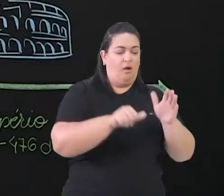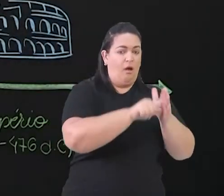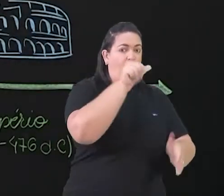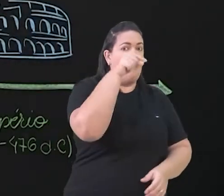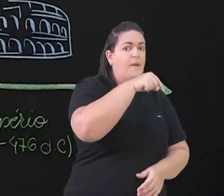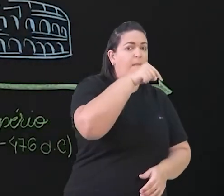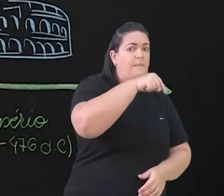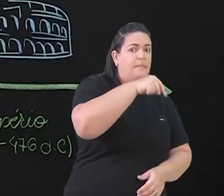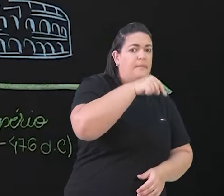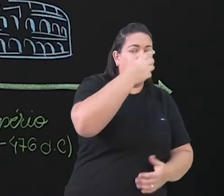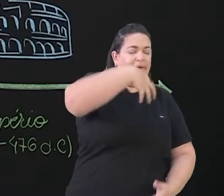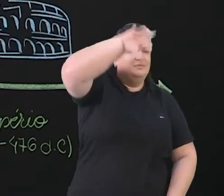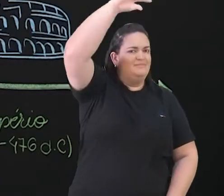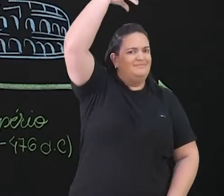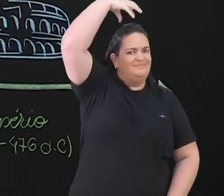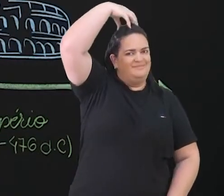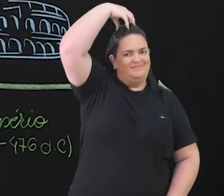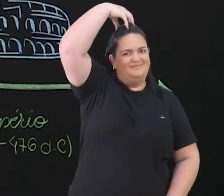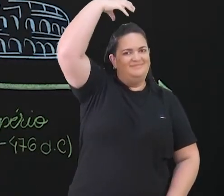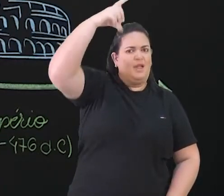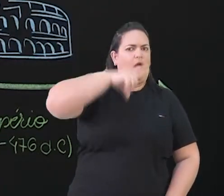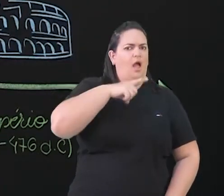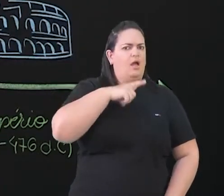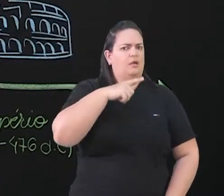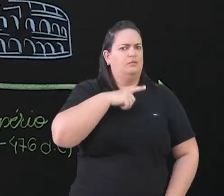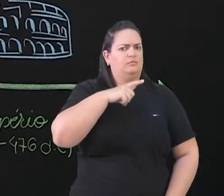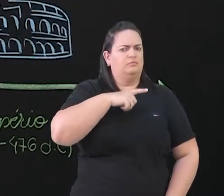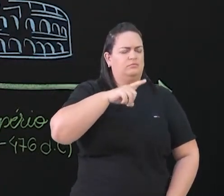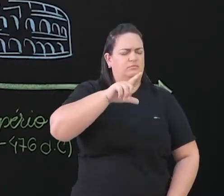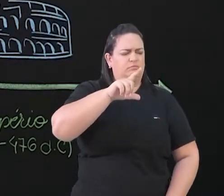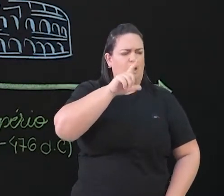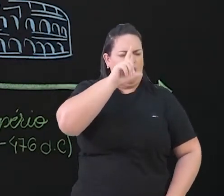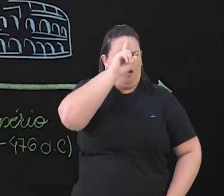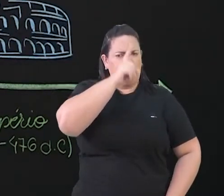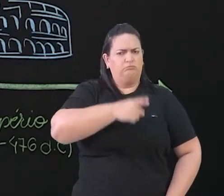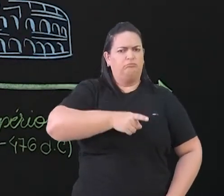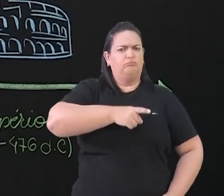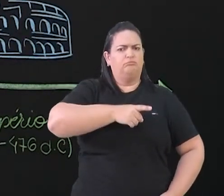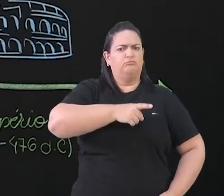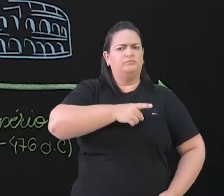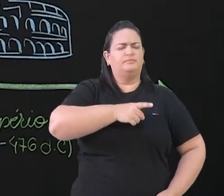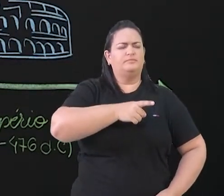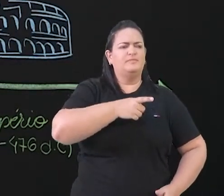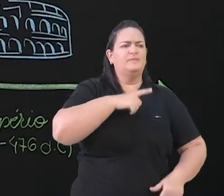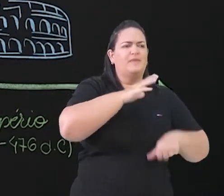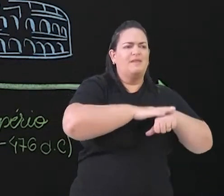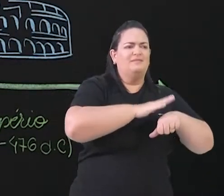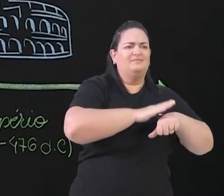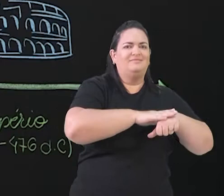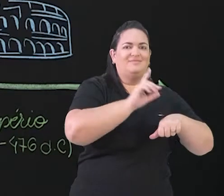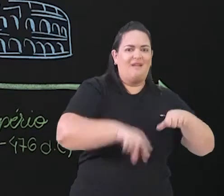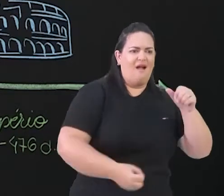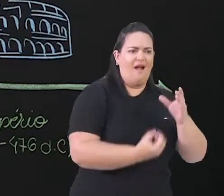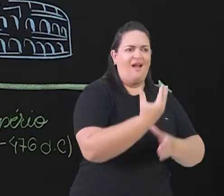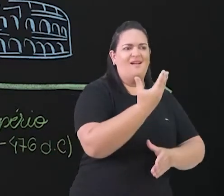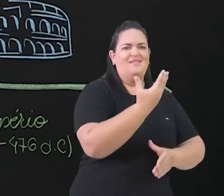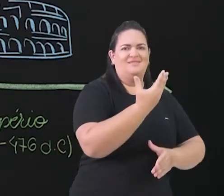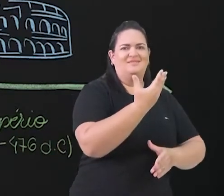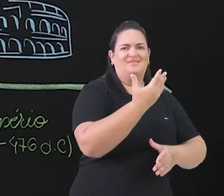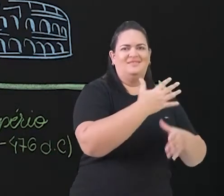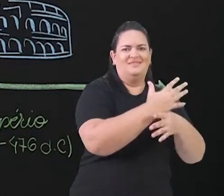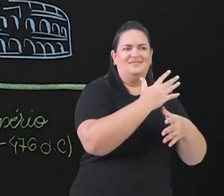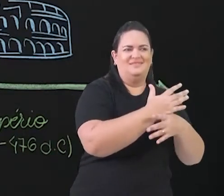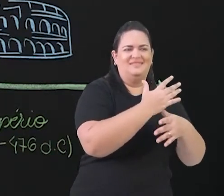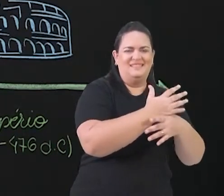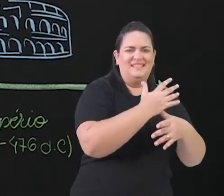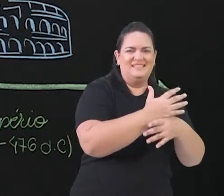deles, o da realeza, quando a cidade de Roma foi governada por reis, tá? Com essa referência importante aqui ao mito de fundação da cidade, onde Rômulo e